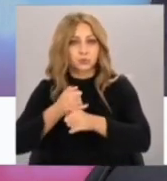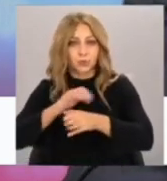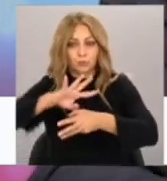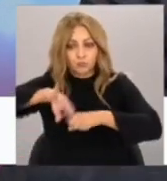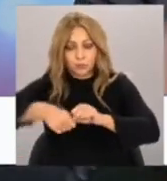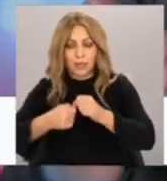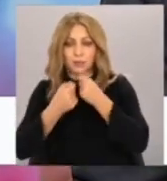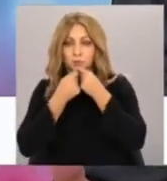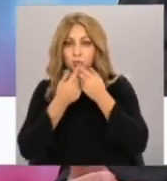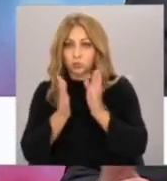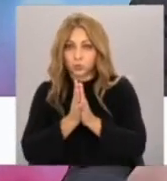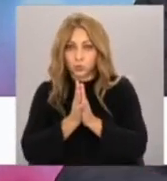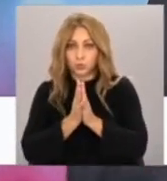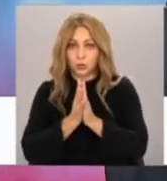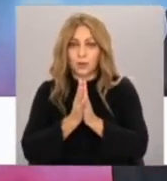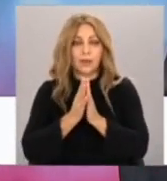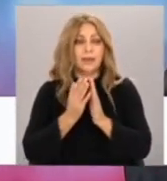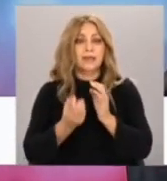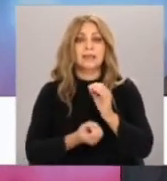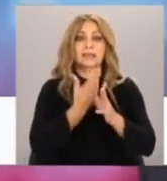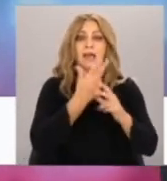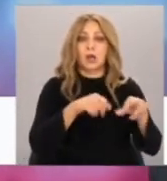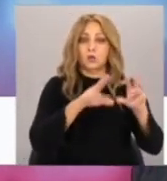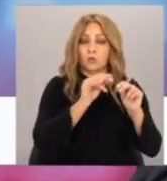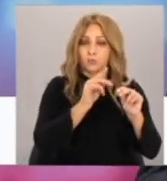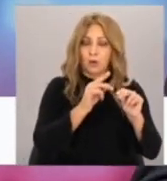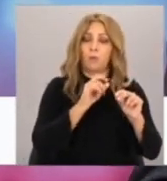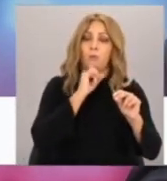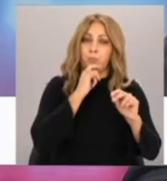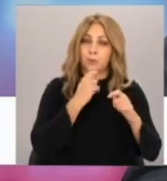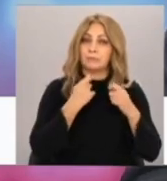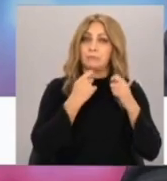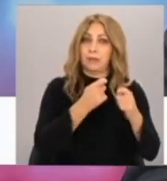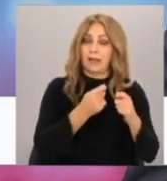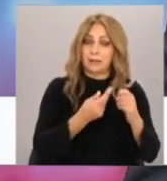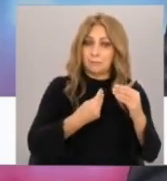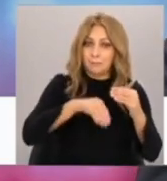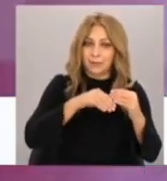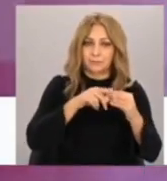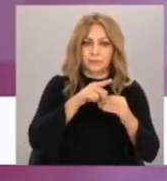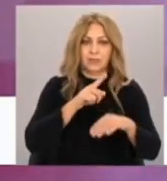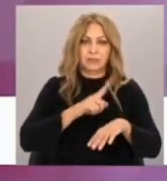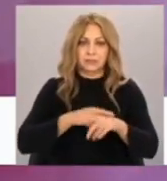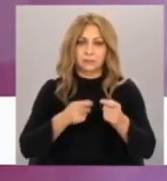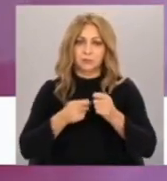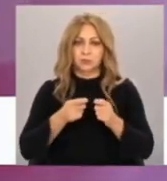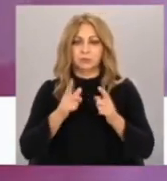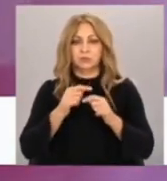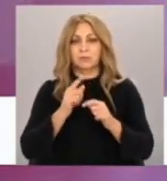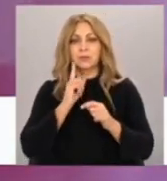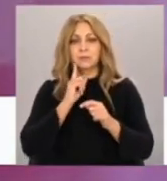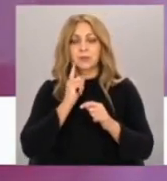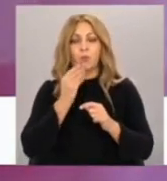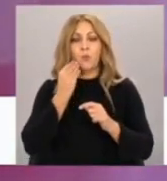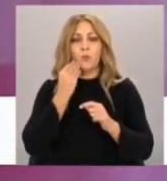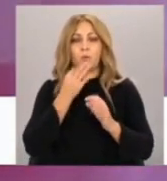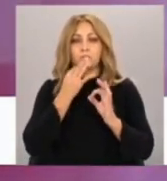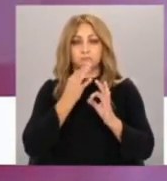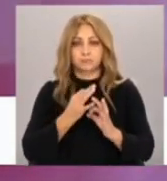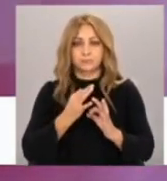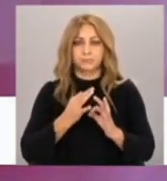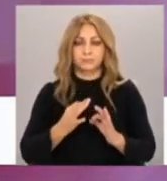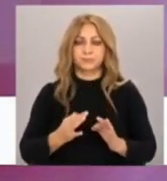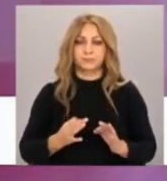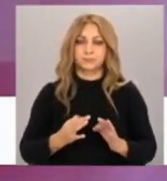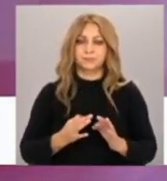desmantelar e substituir por outra coisa que noutros países Sai mais caro do que sempre foi Tava ajudando o tempo também uma forma de perceber como é que a solução eficaz Não é a